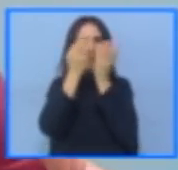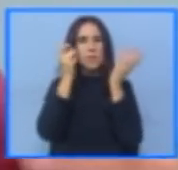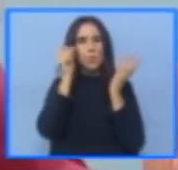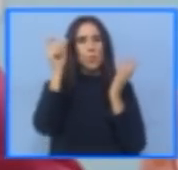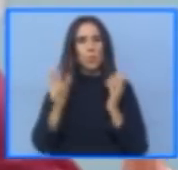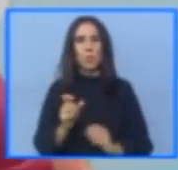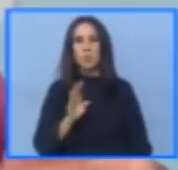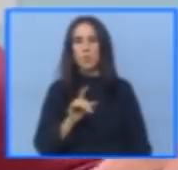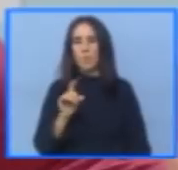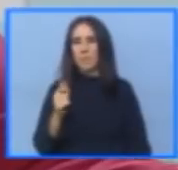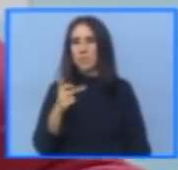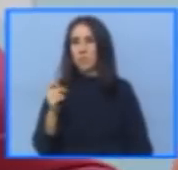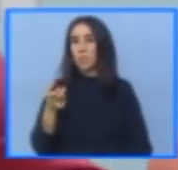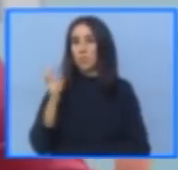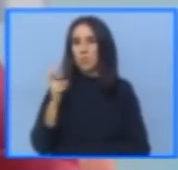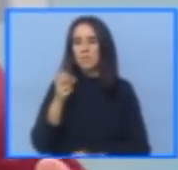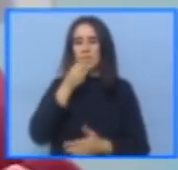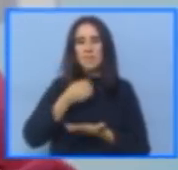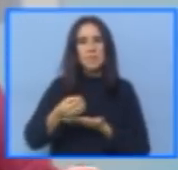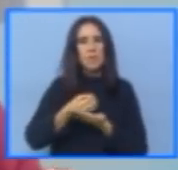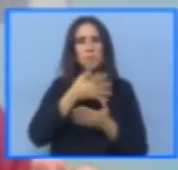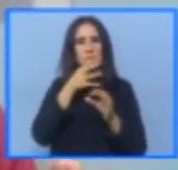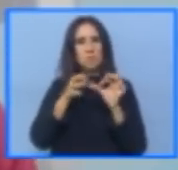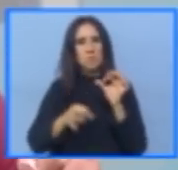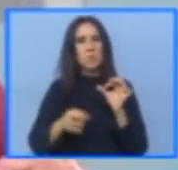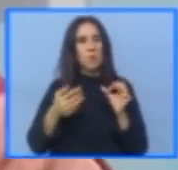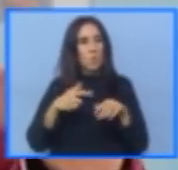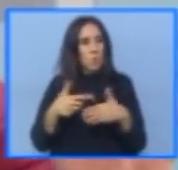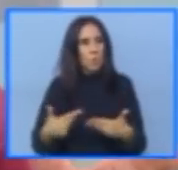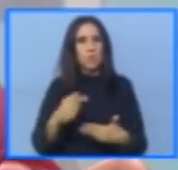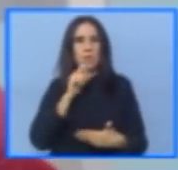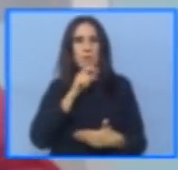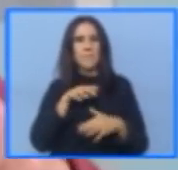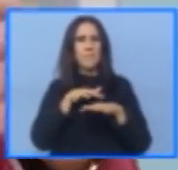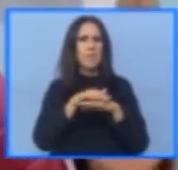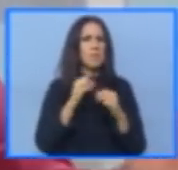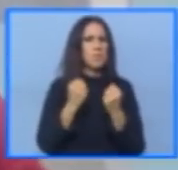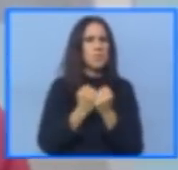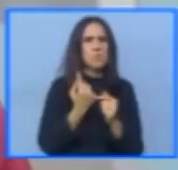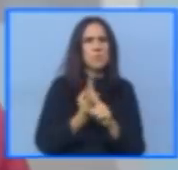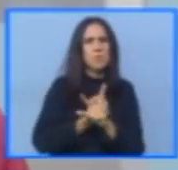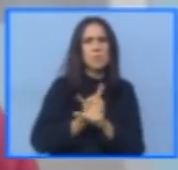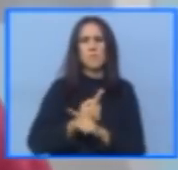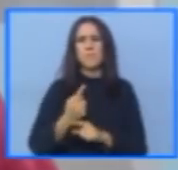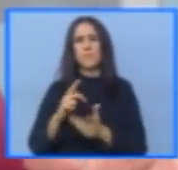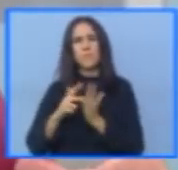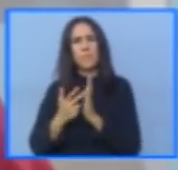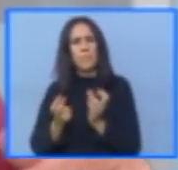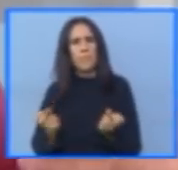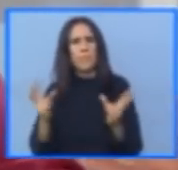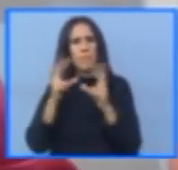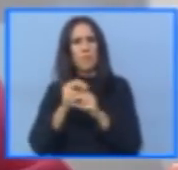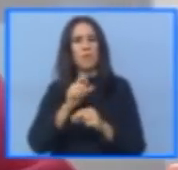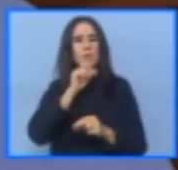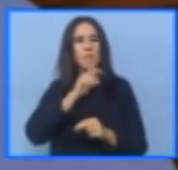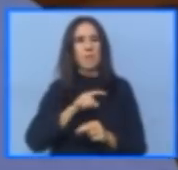Batista e corajosa, de quem pregava no deserto, sejam capazes hoje, nas redes sociais, nas novas tecnologias, de fazer